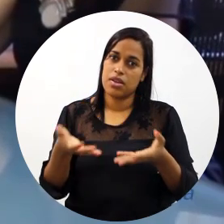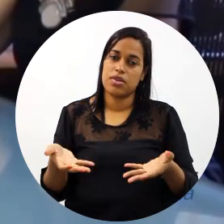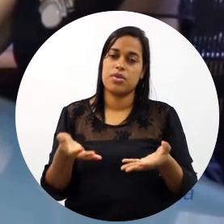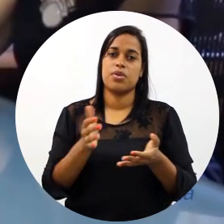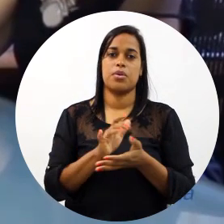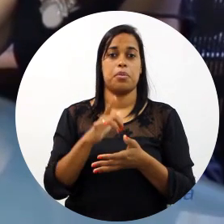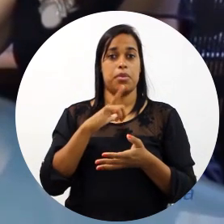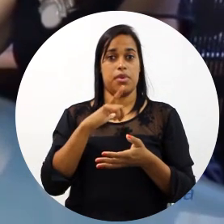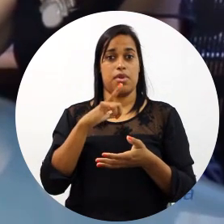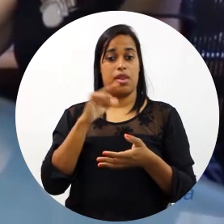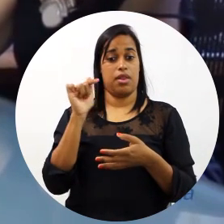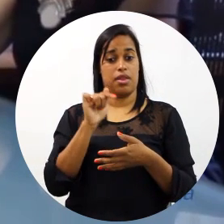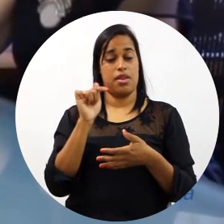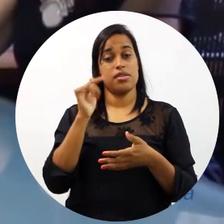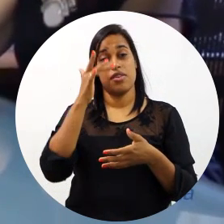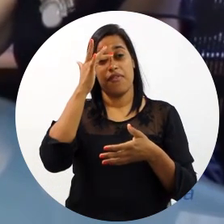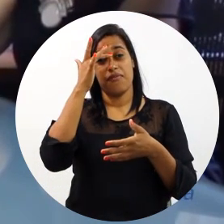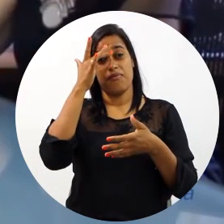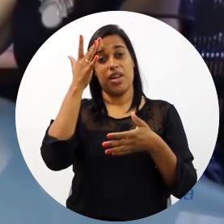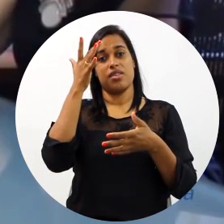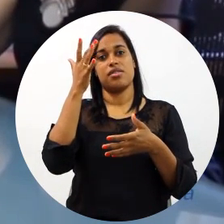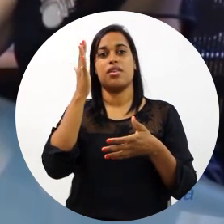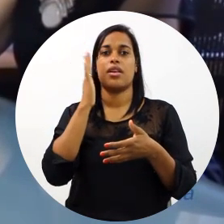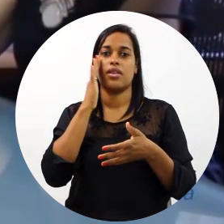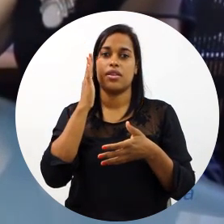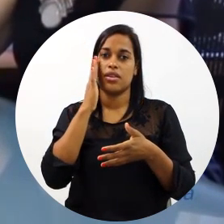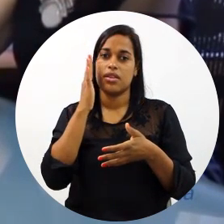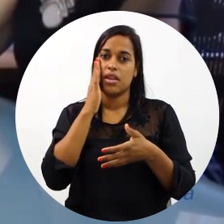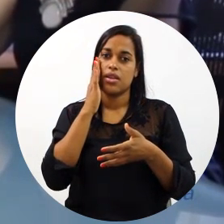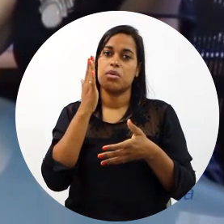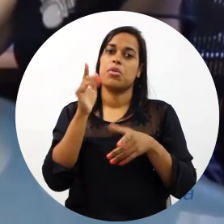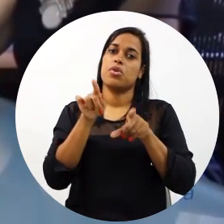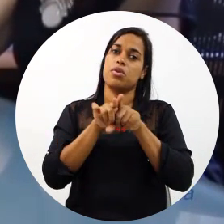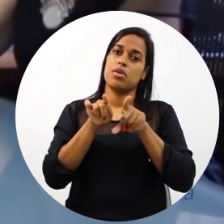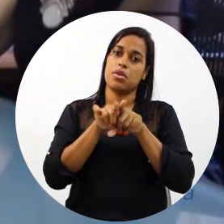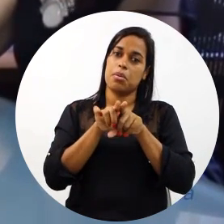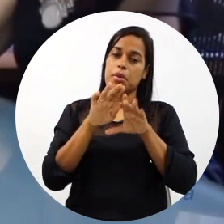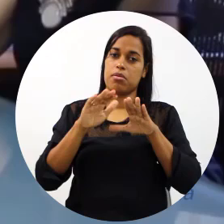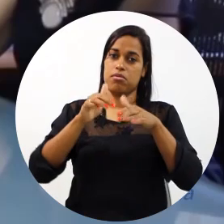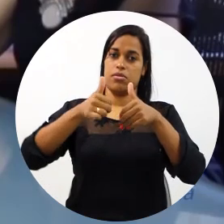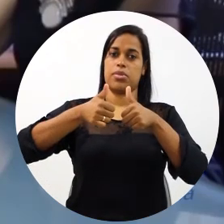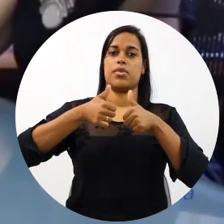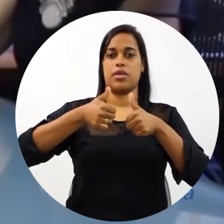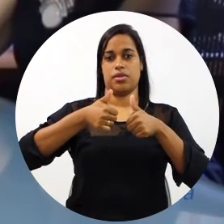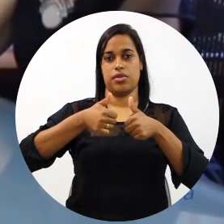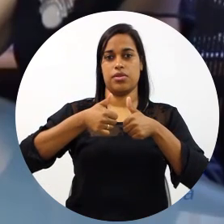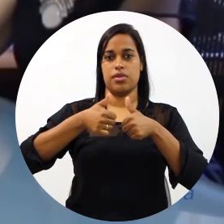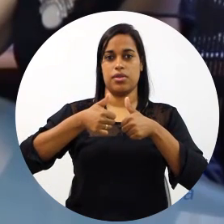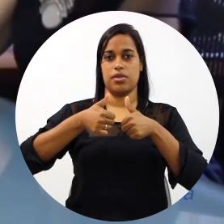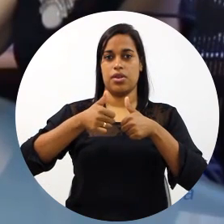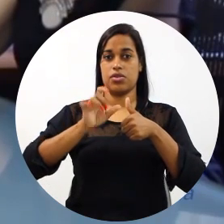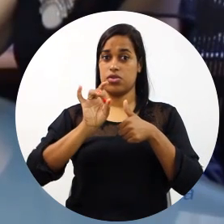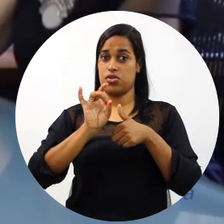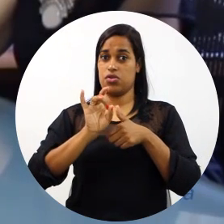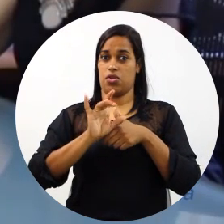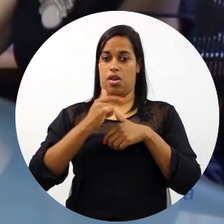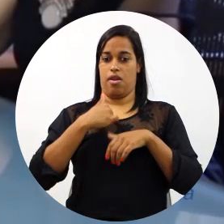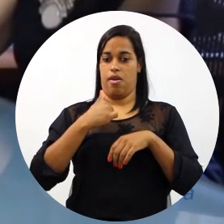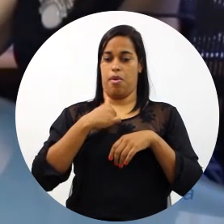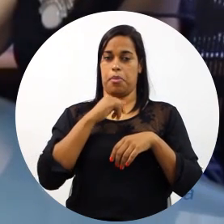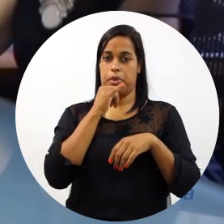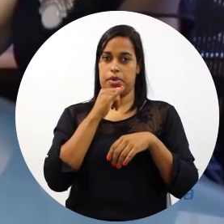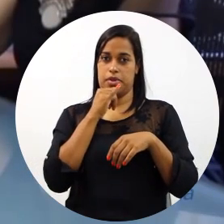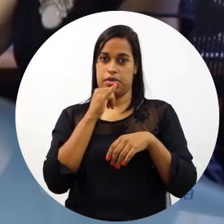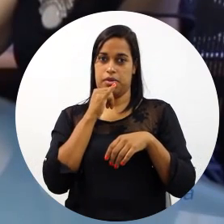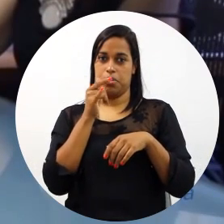Para ter essa facilidade da compreensão e até a assimilação. Uhum. Não adianta eu simplesmente